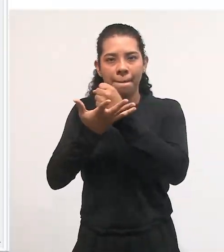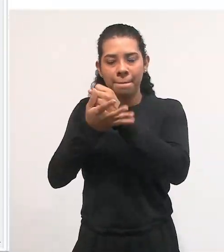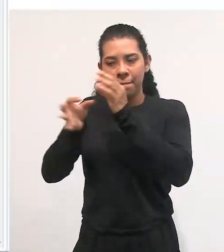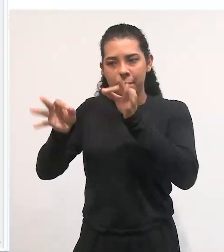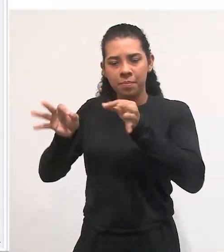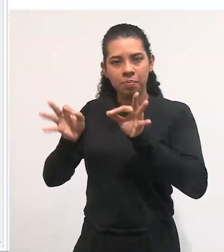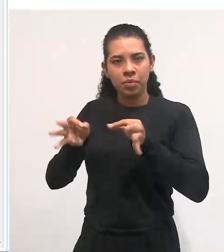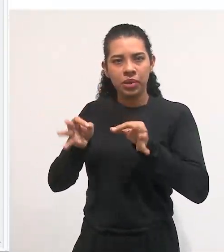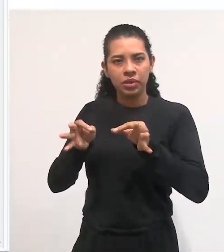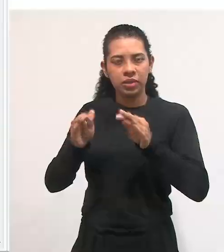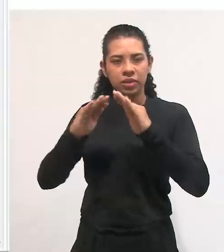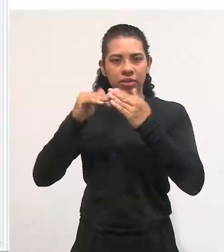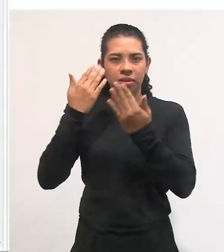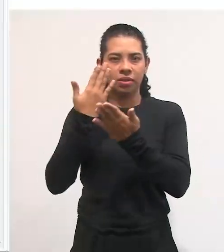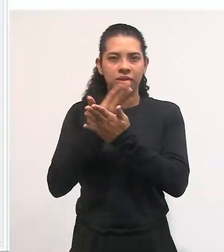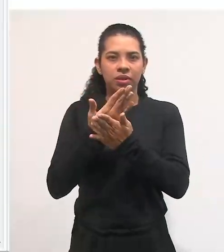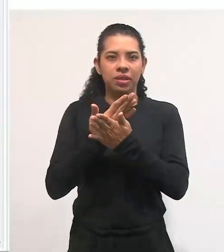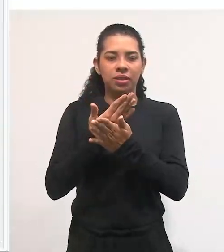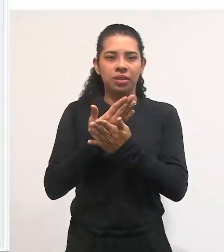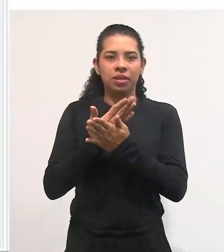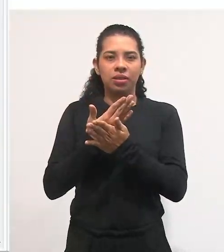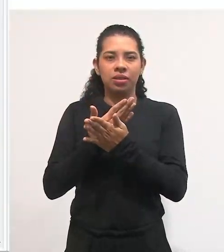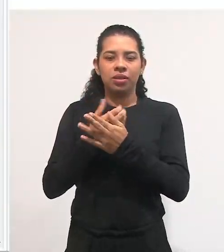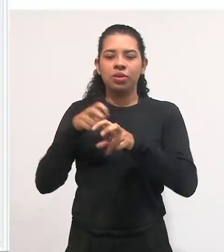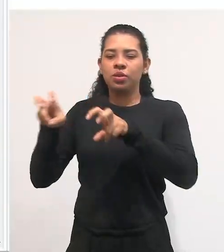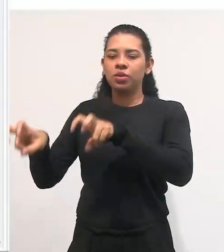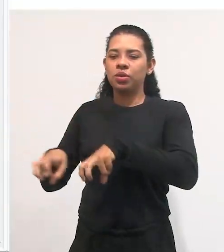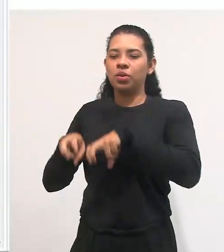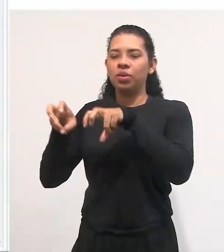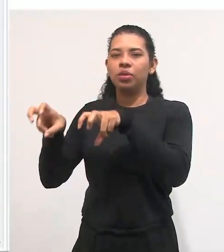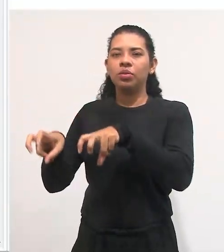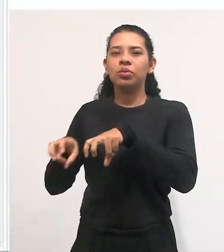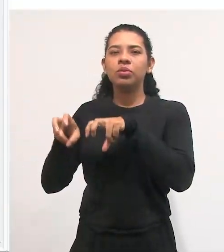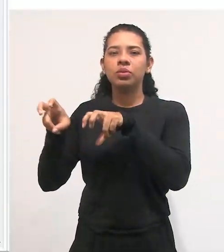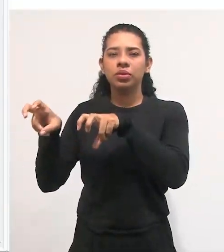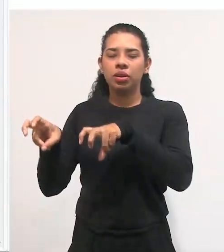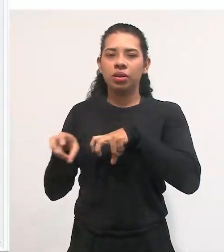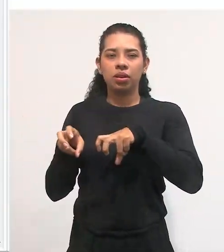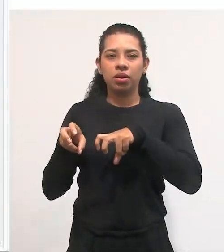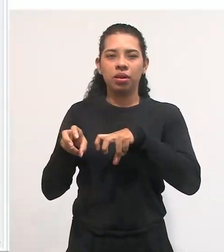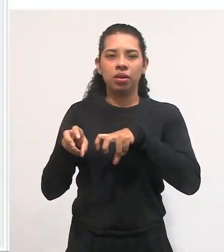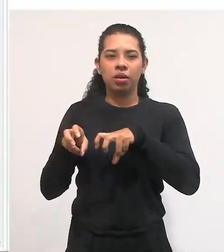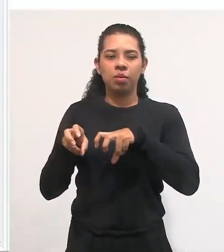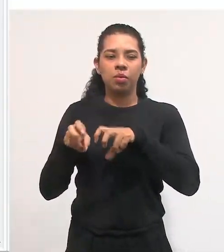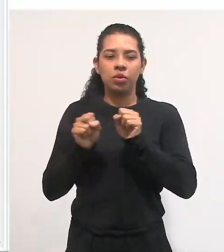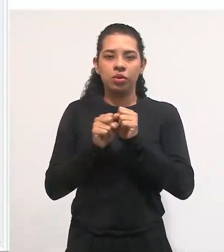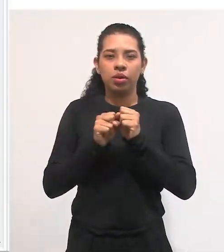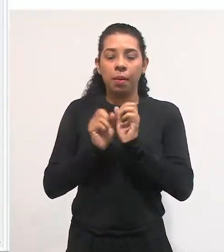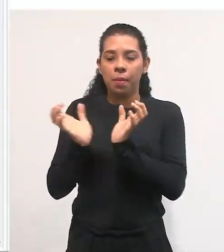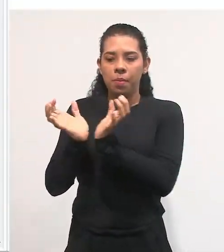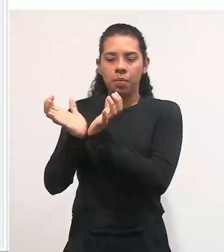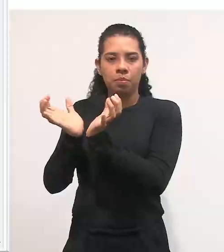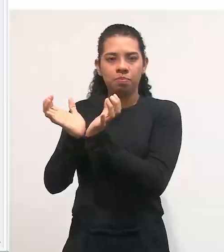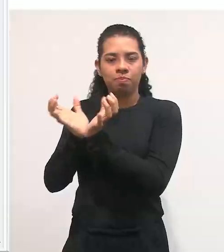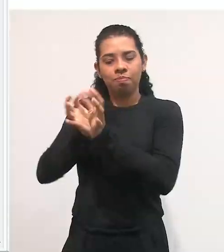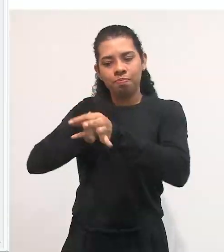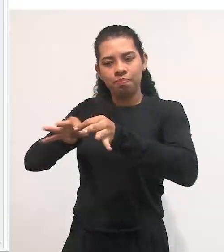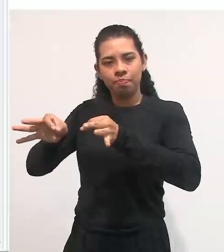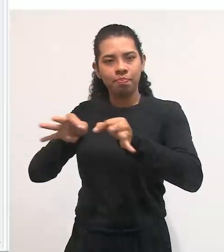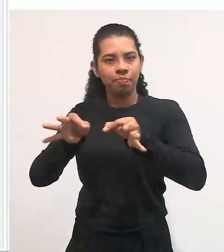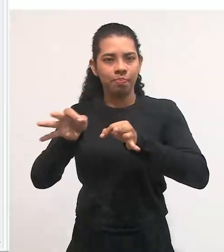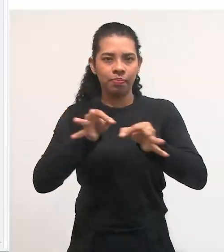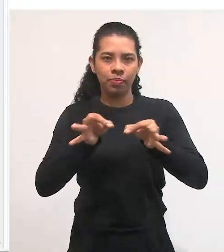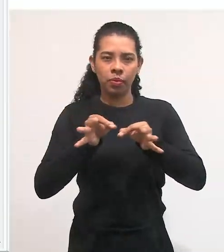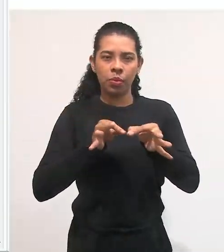necessidades e interesses das escolas do campo, favorecendo a pedagogia da alternância, que é uma forma de organização,